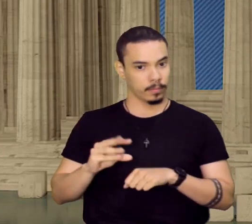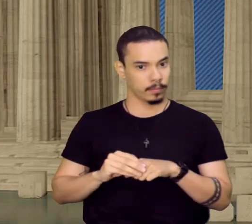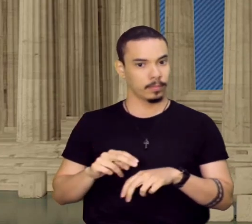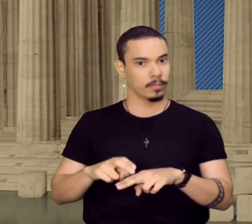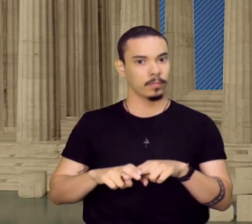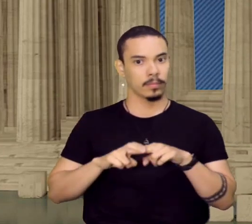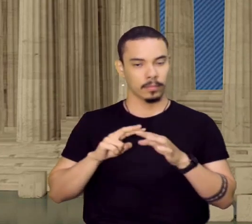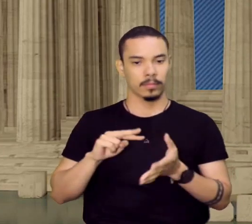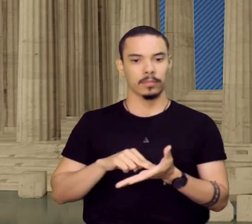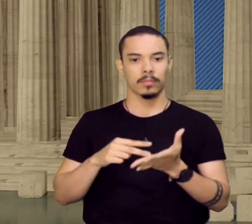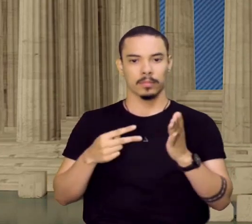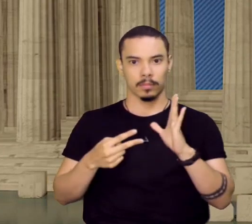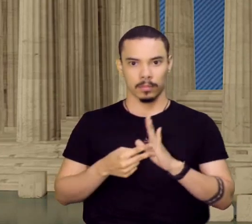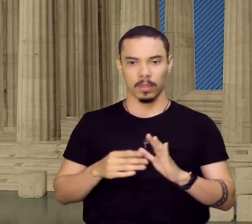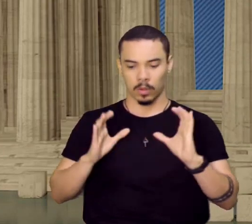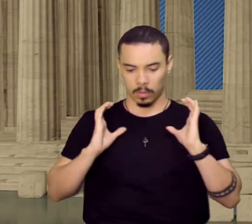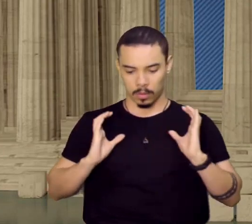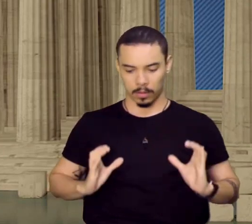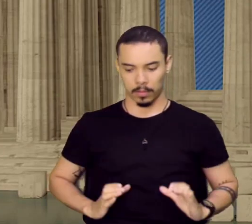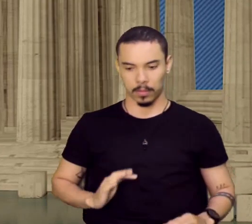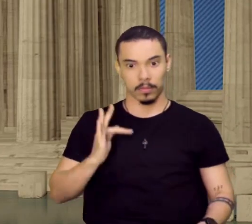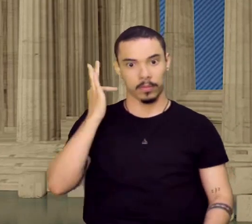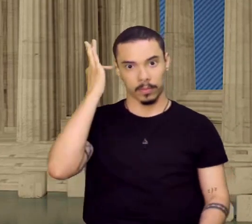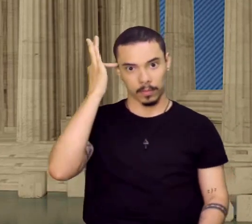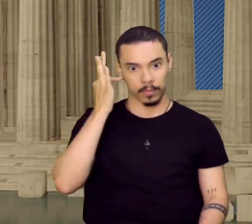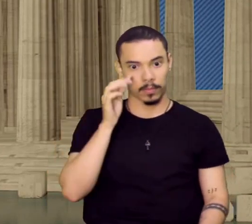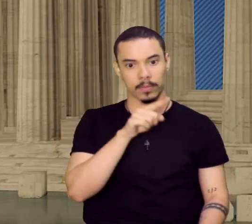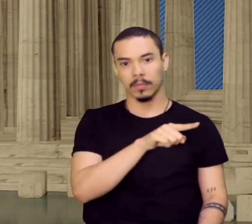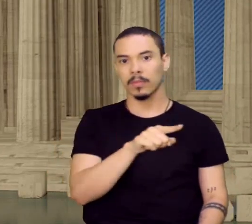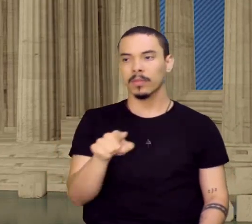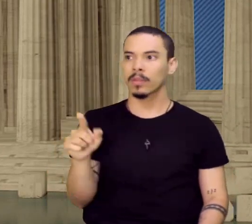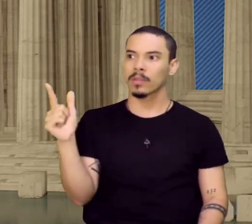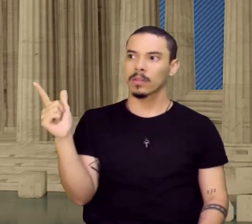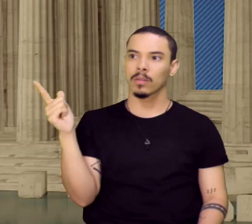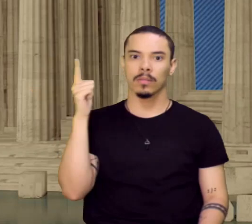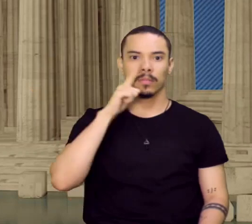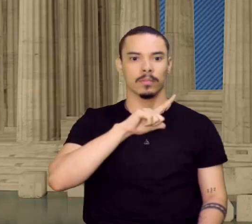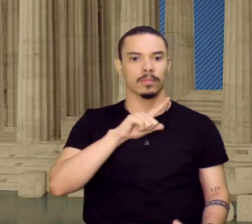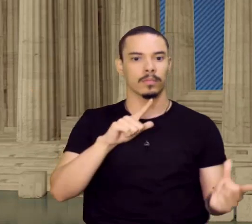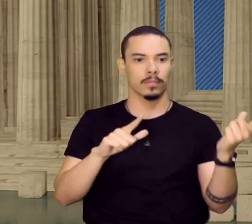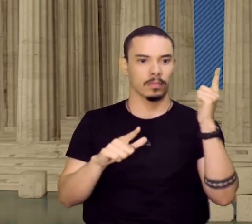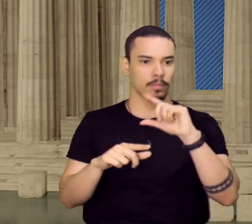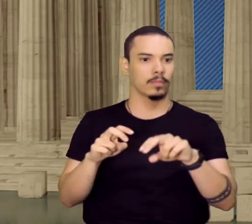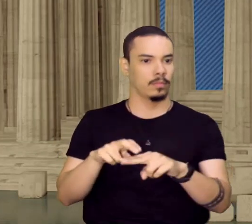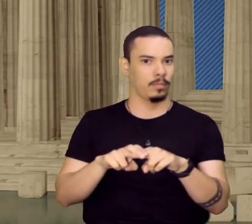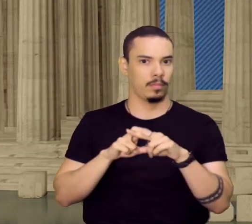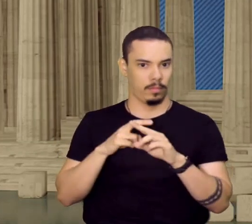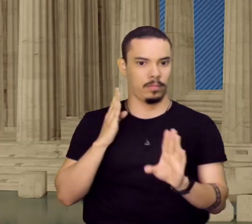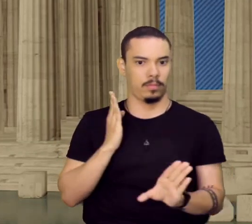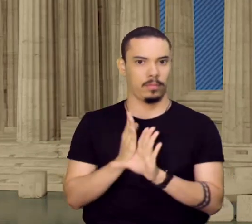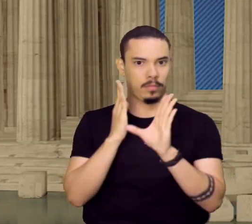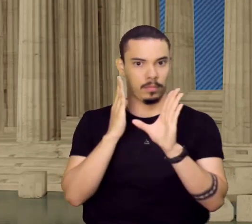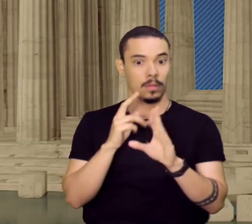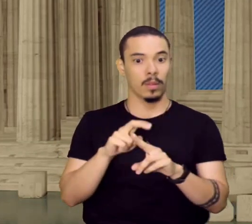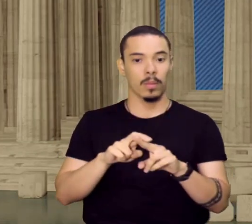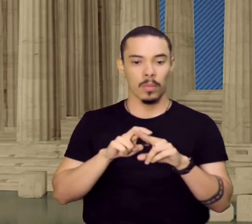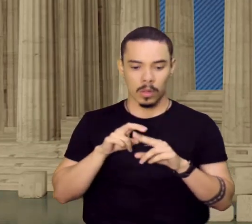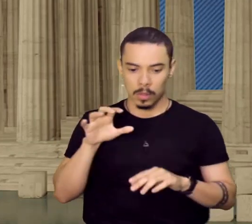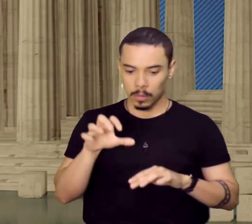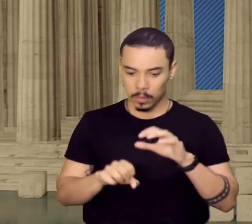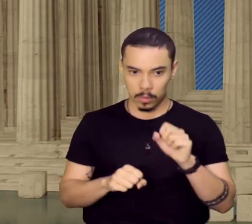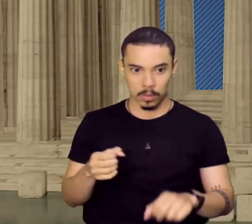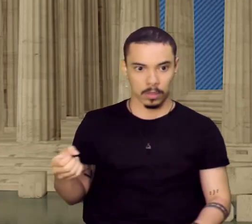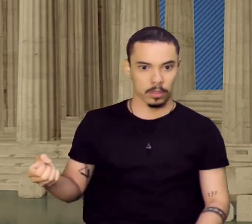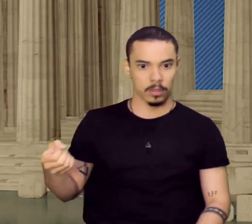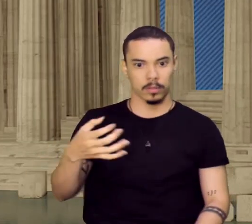é comportamento filosófico, ou seja, vocês vão adquirir novos conhecimentos através disso. Então, busque novas